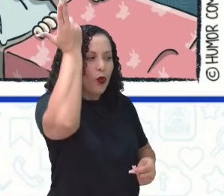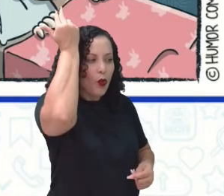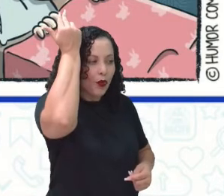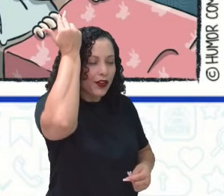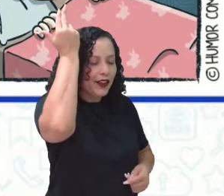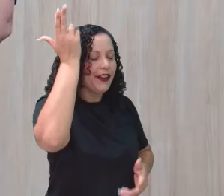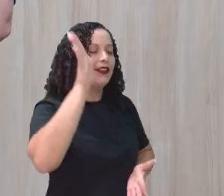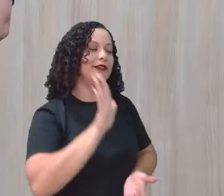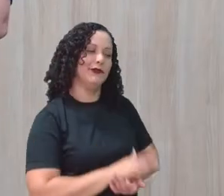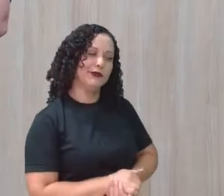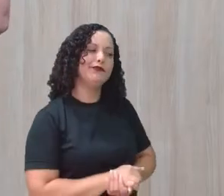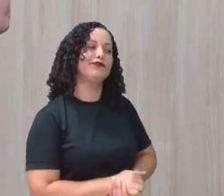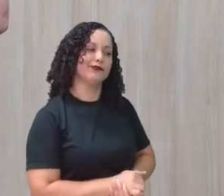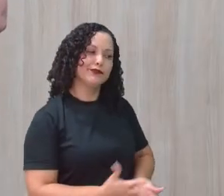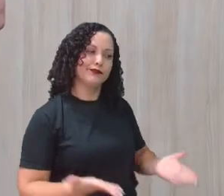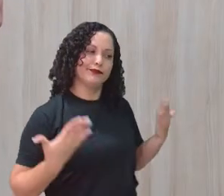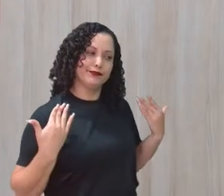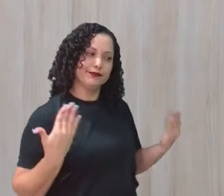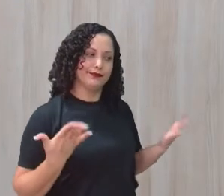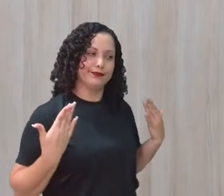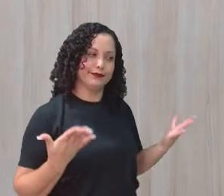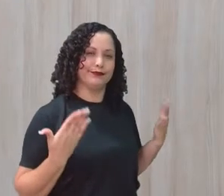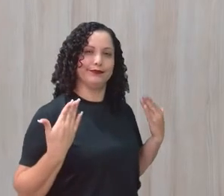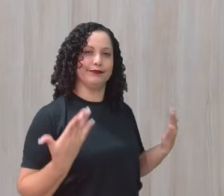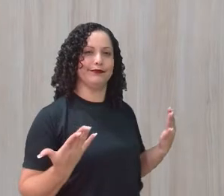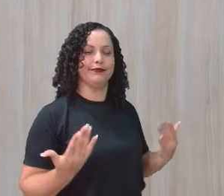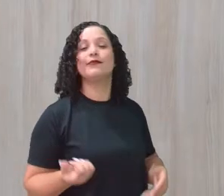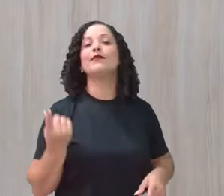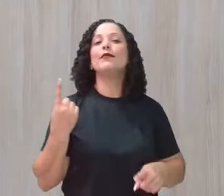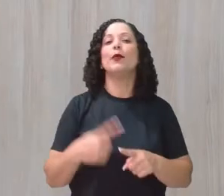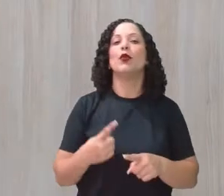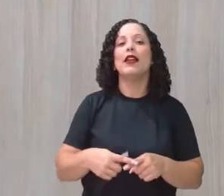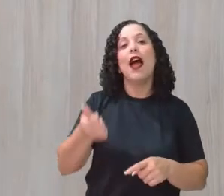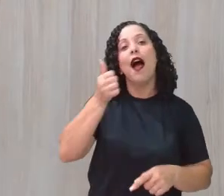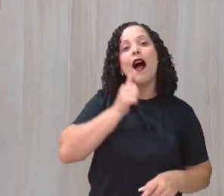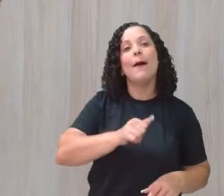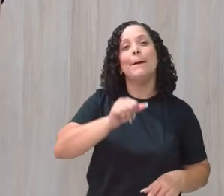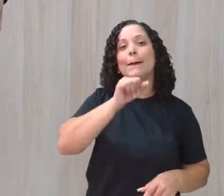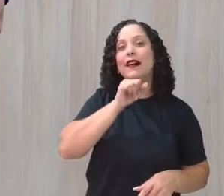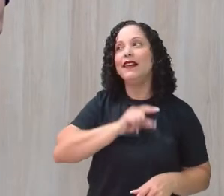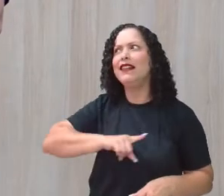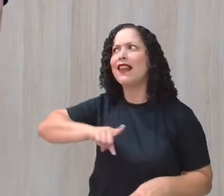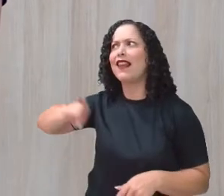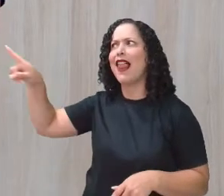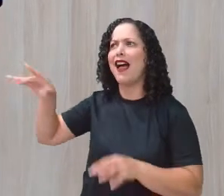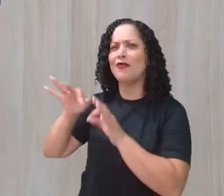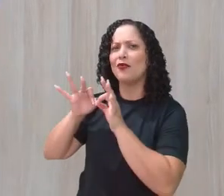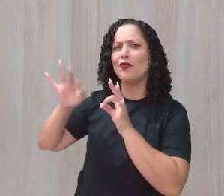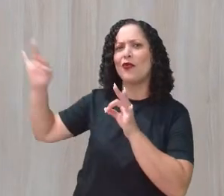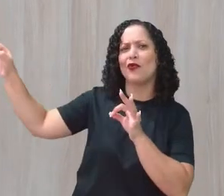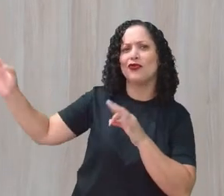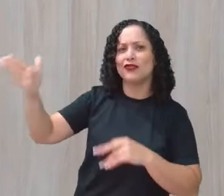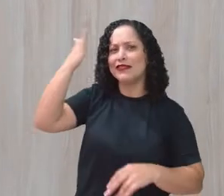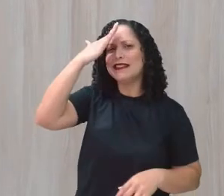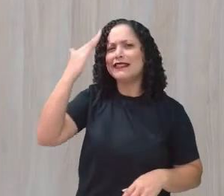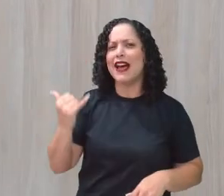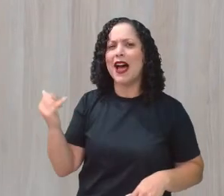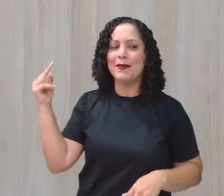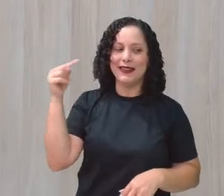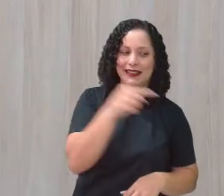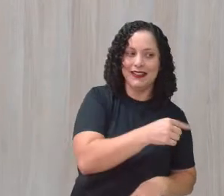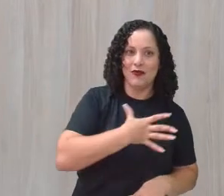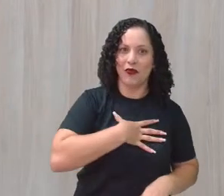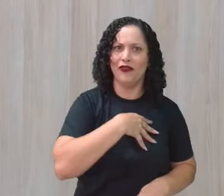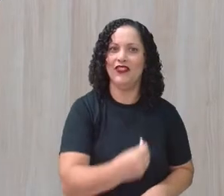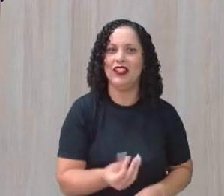que será que a mãe, sem estar presente no quarto, sabe que o filho não está contando carneirinho? Por